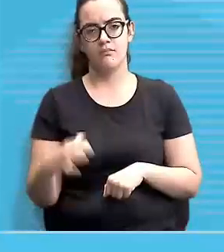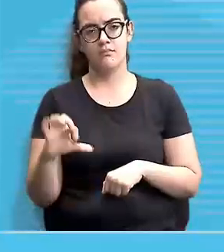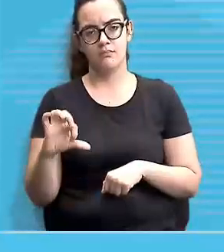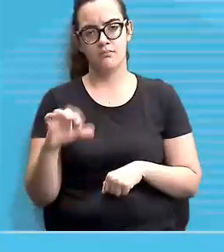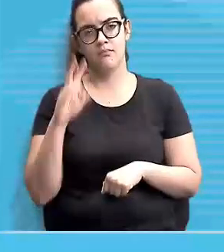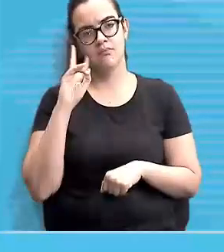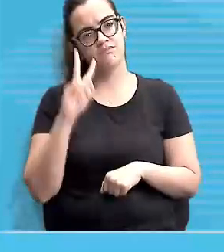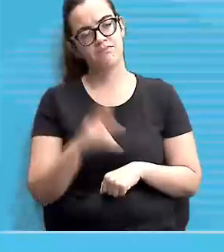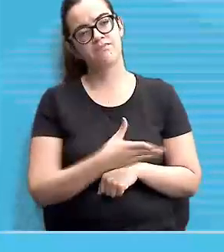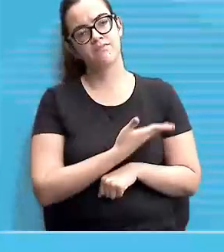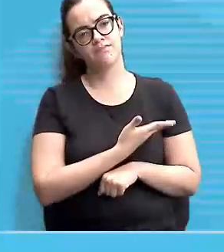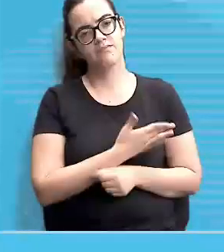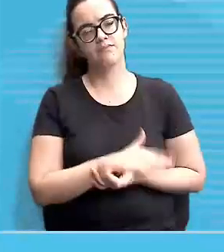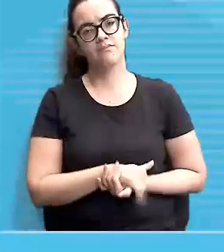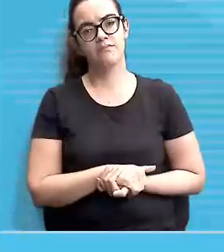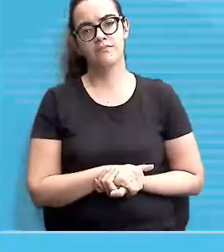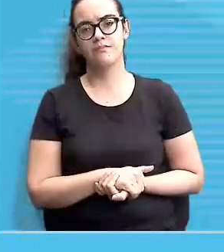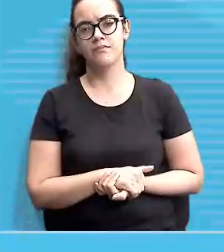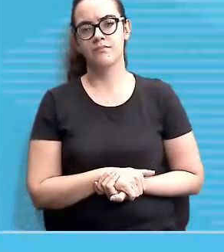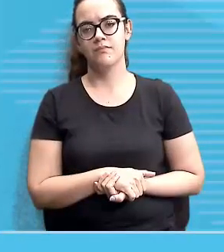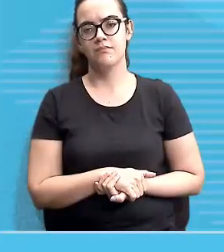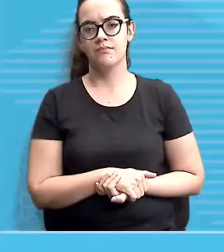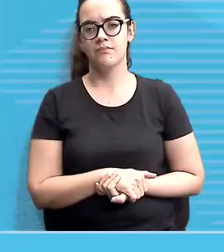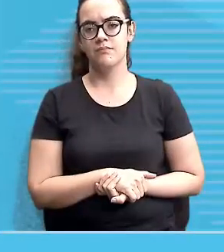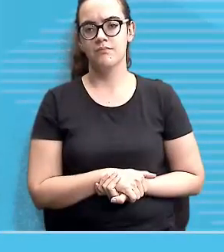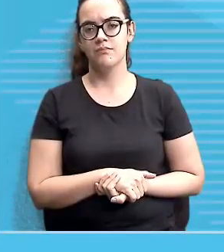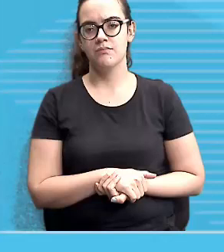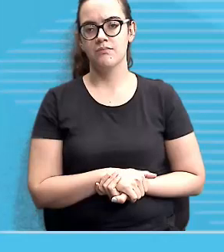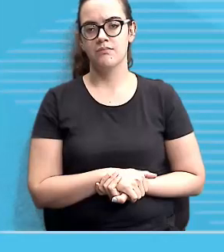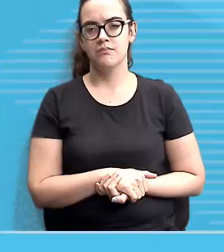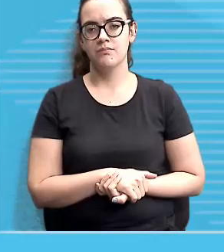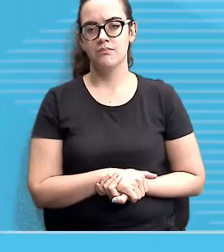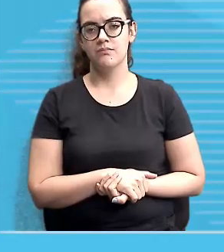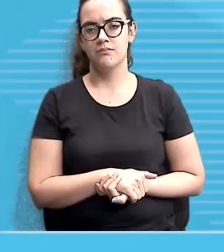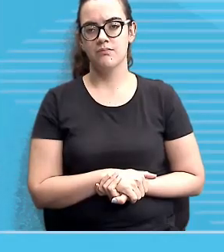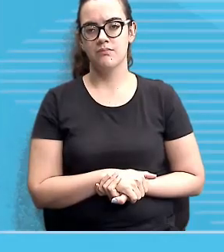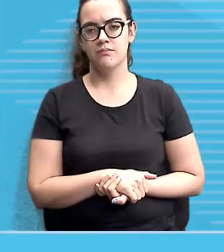o cobre aqui em primeiro lugar